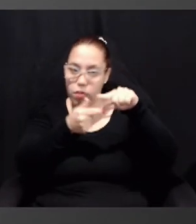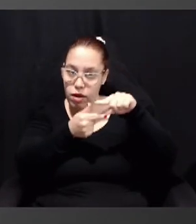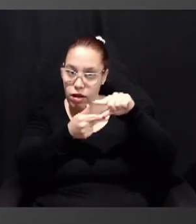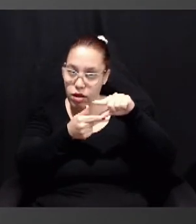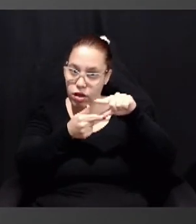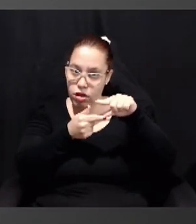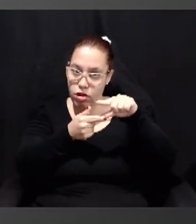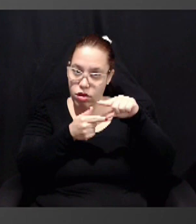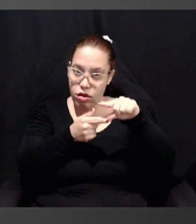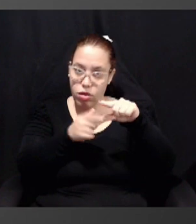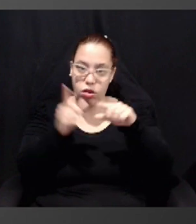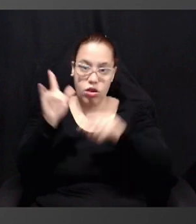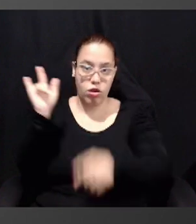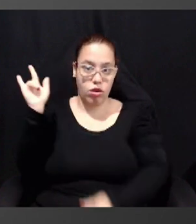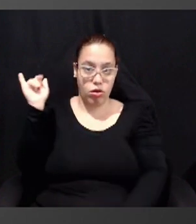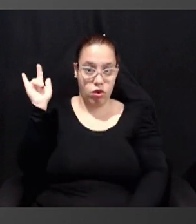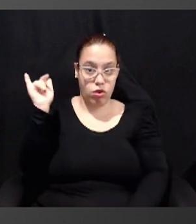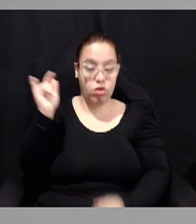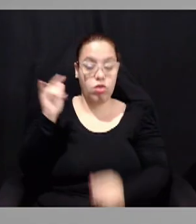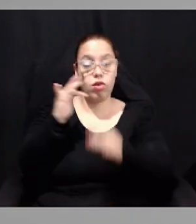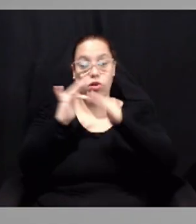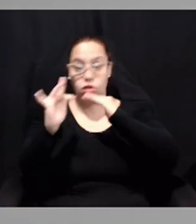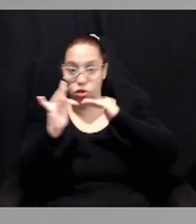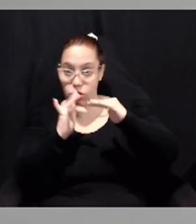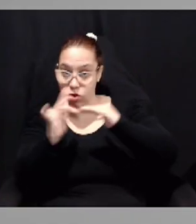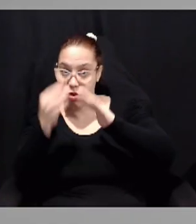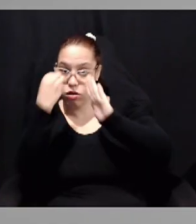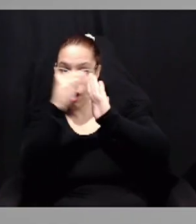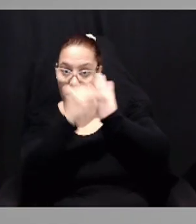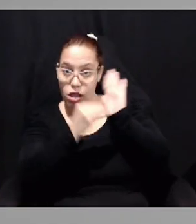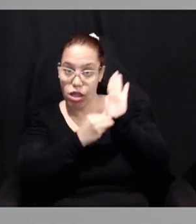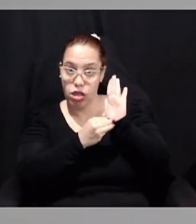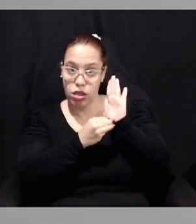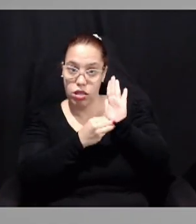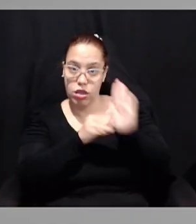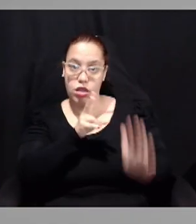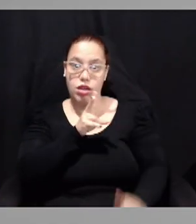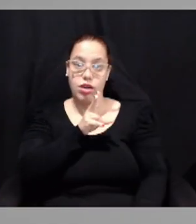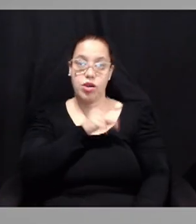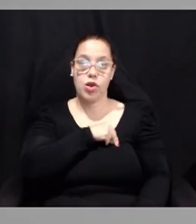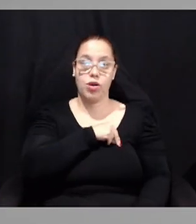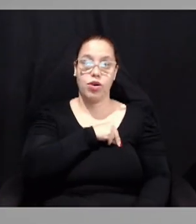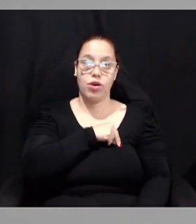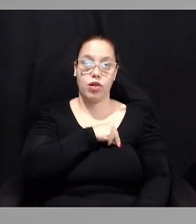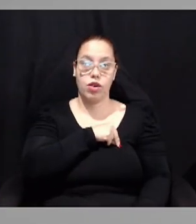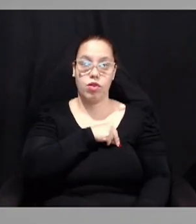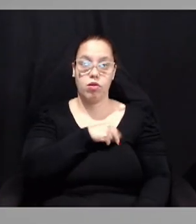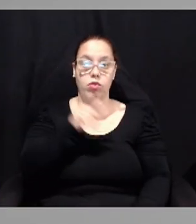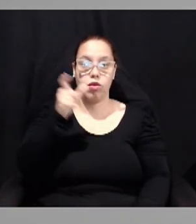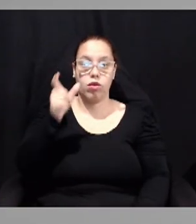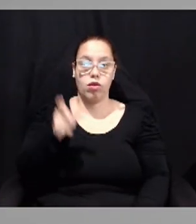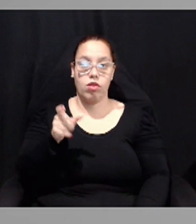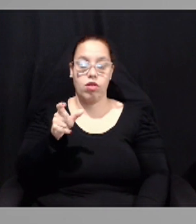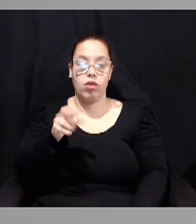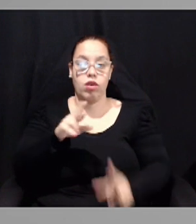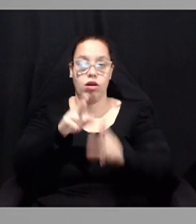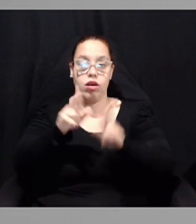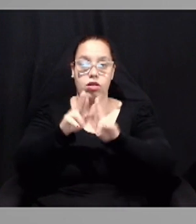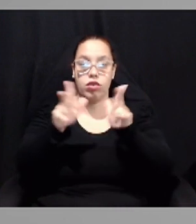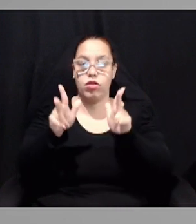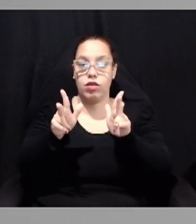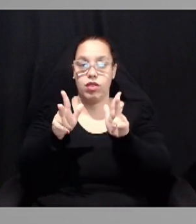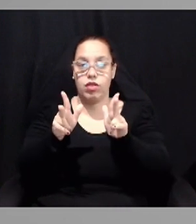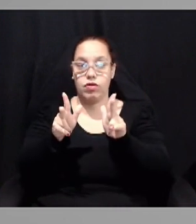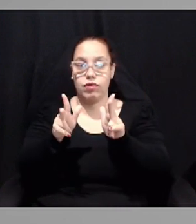Instagram, né, em redes sociais. E, cara, é muito massa, porque por si só já é um formato bem diferente do que das